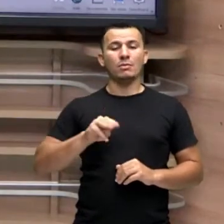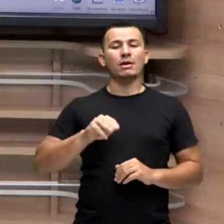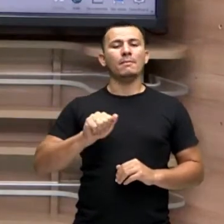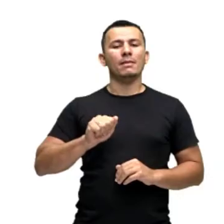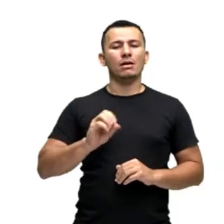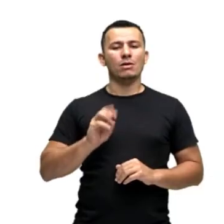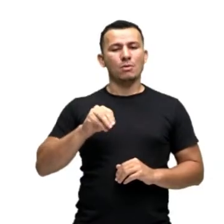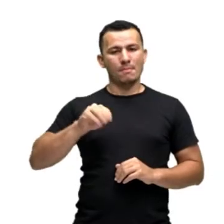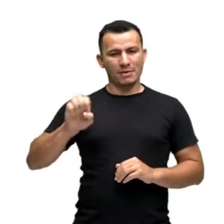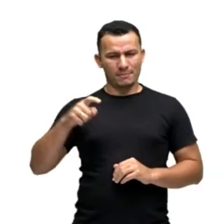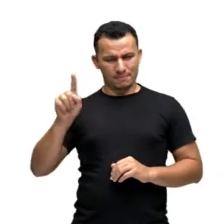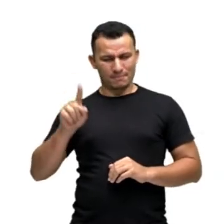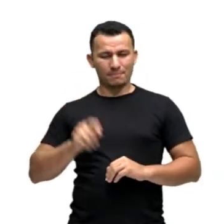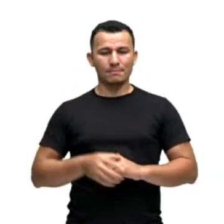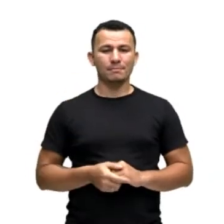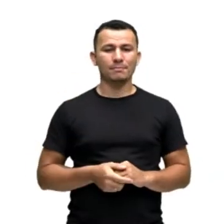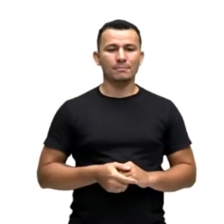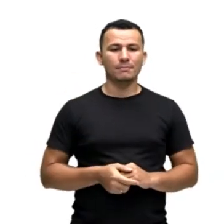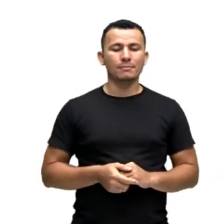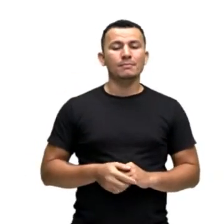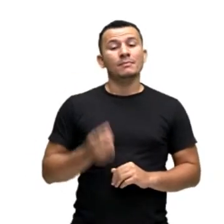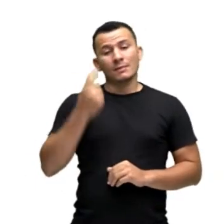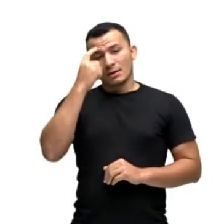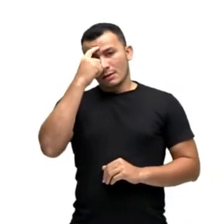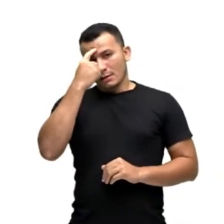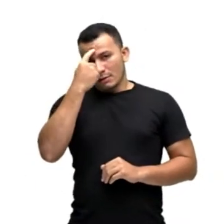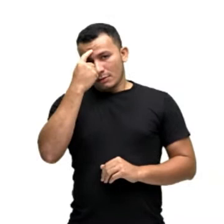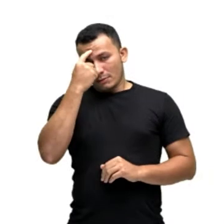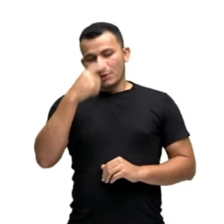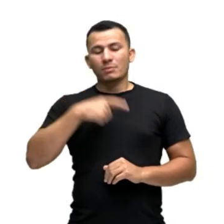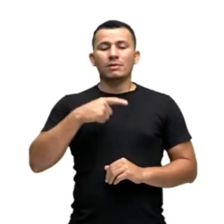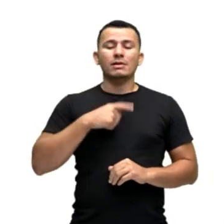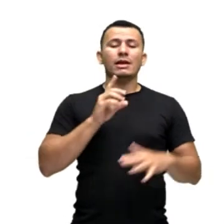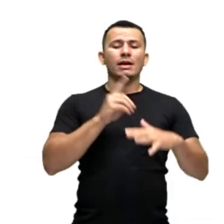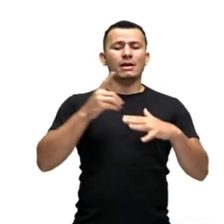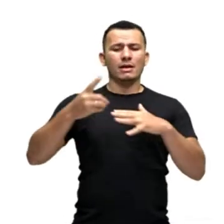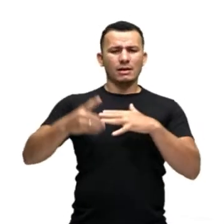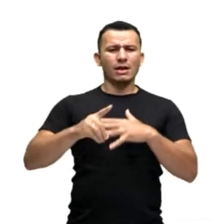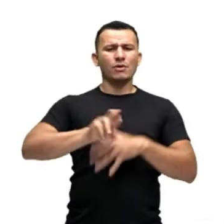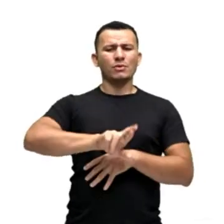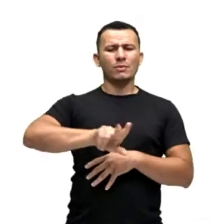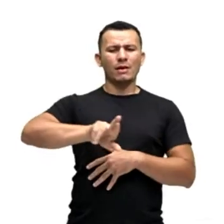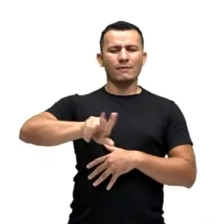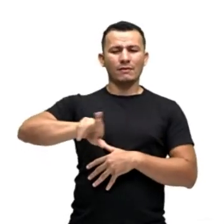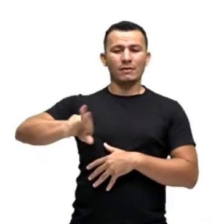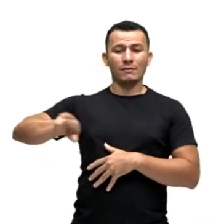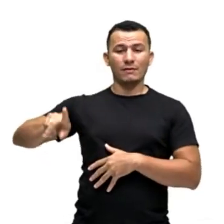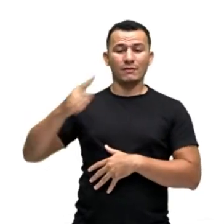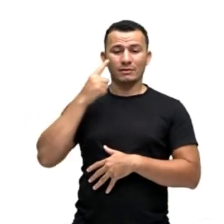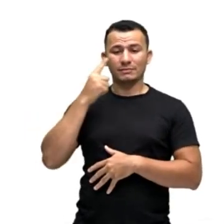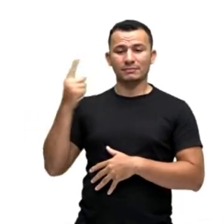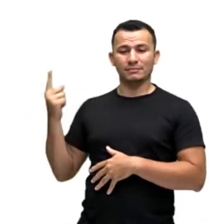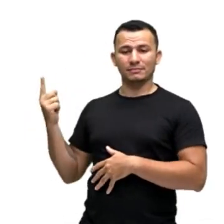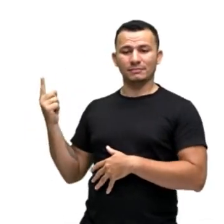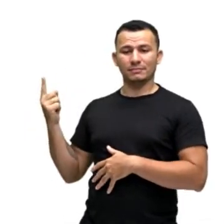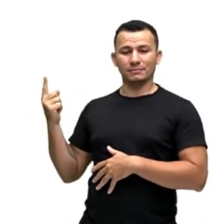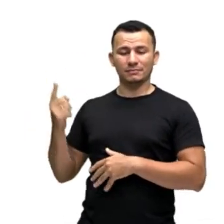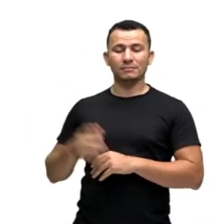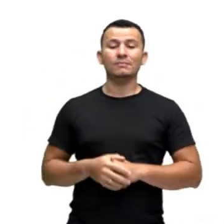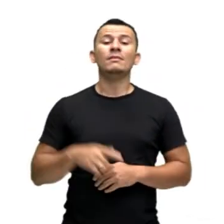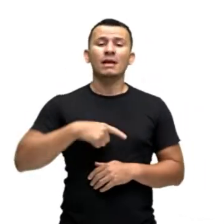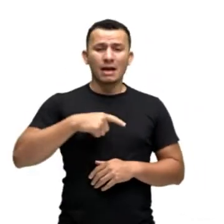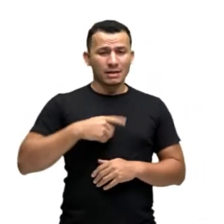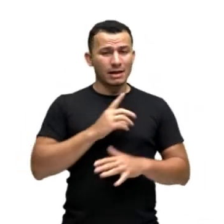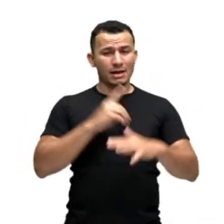outras cartelas e nem luista existem milhares de deuses e deusas né é dos